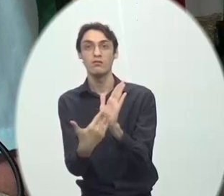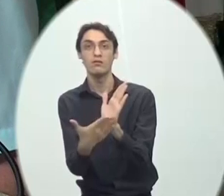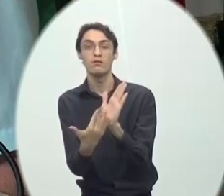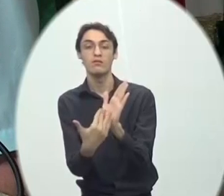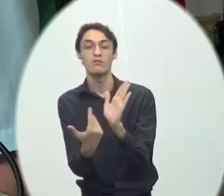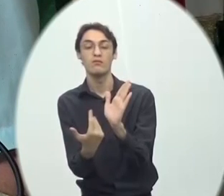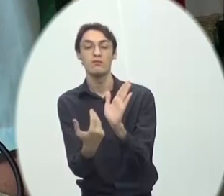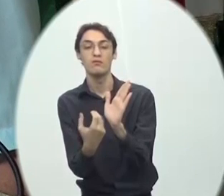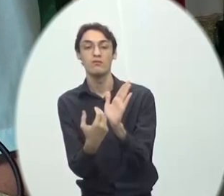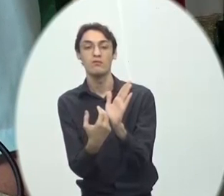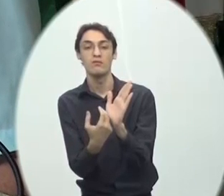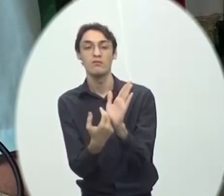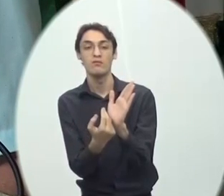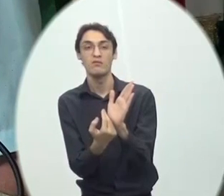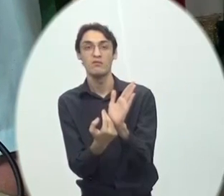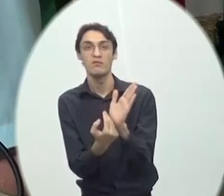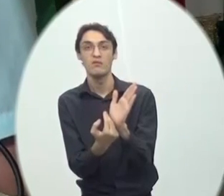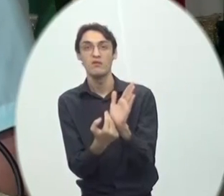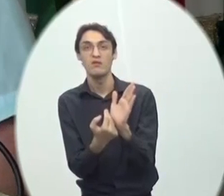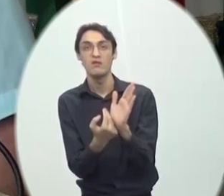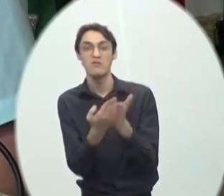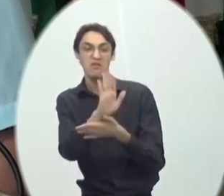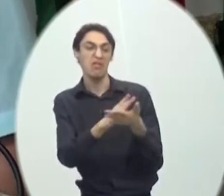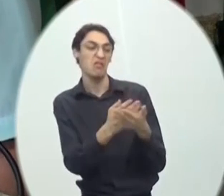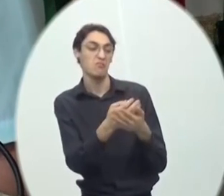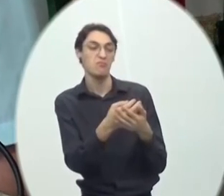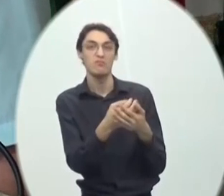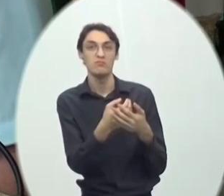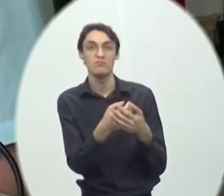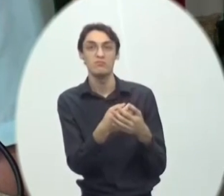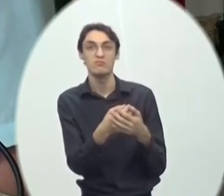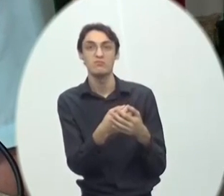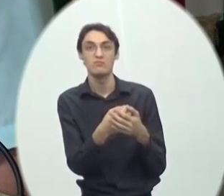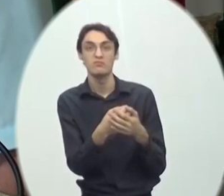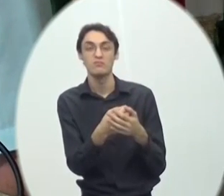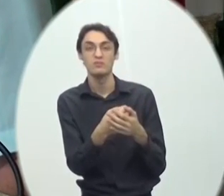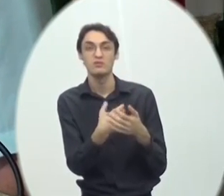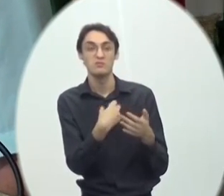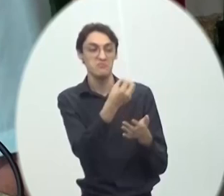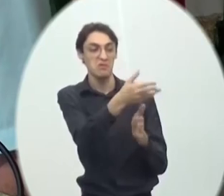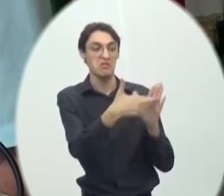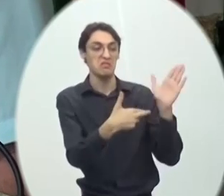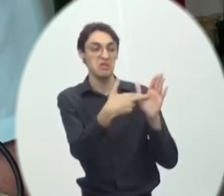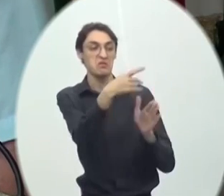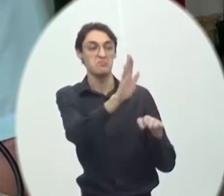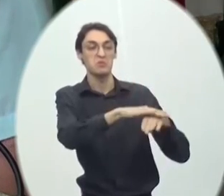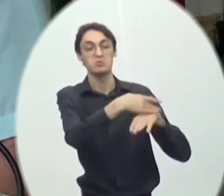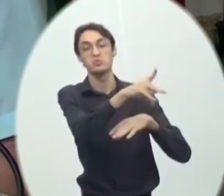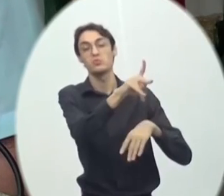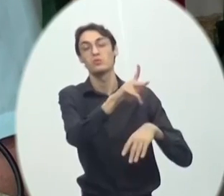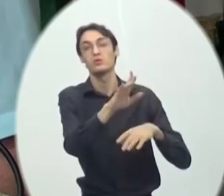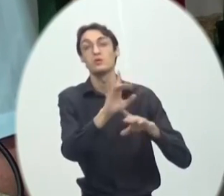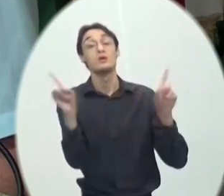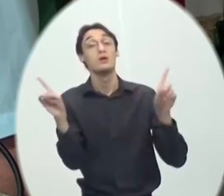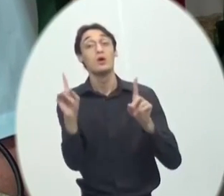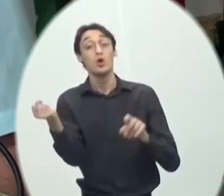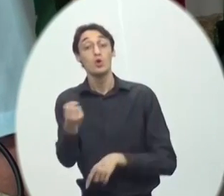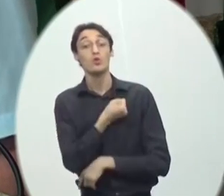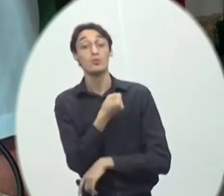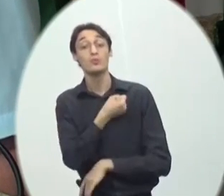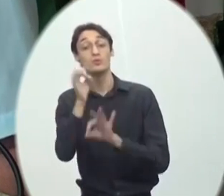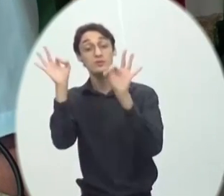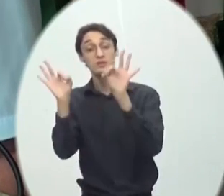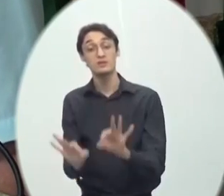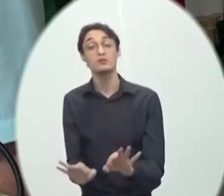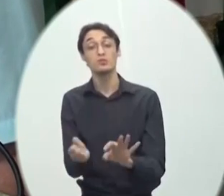te enrolar, vou te dar uma empulhada e tal, te empurro um relatório para você achar o que você quiser. Não, eu estou perguntando qual o valor nominal.